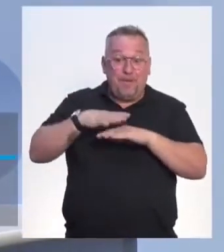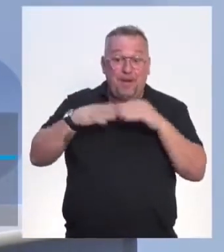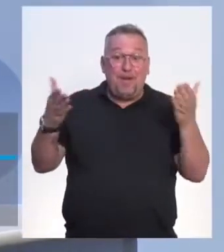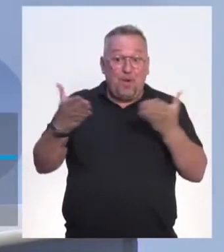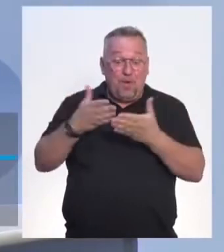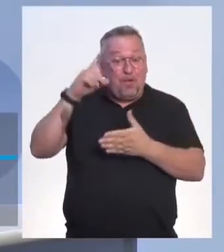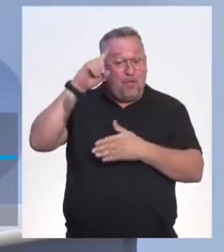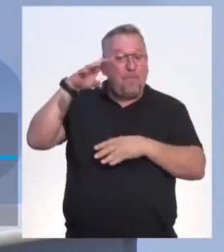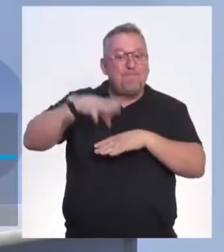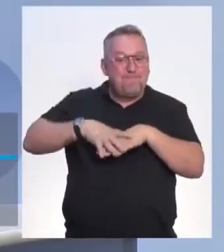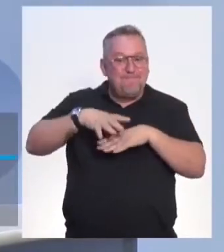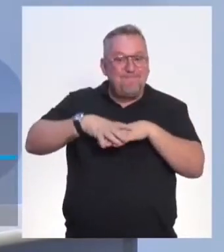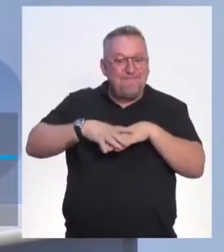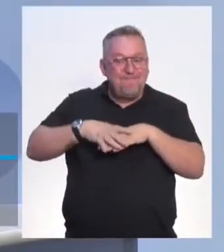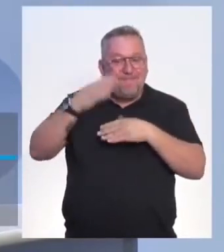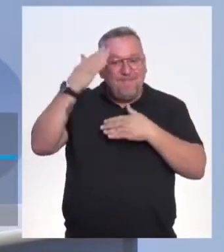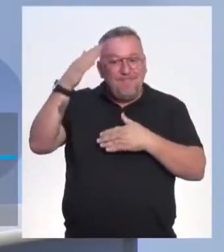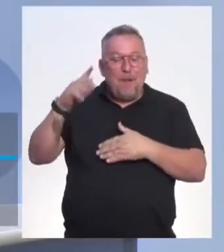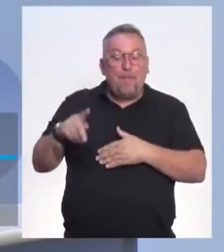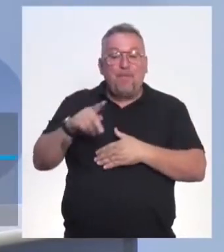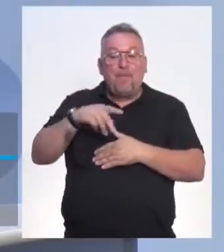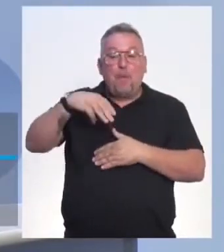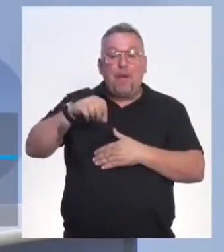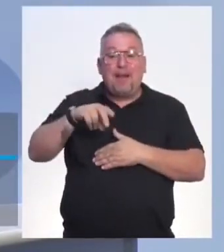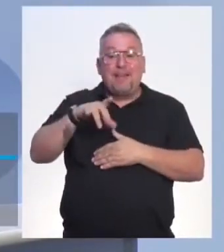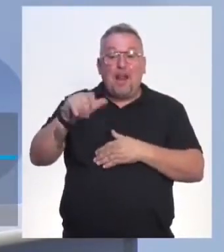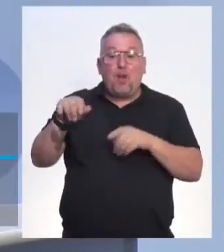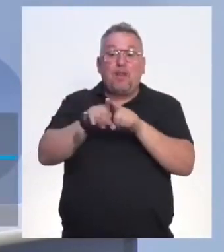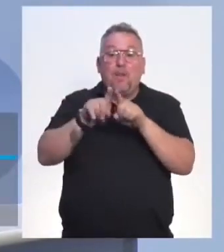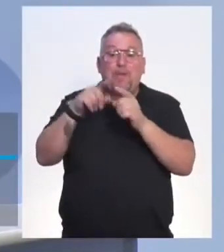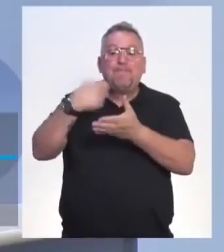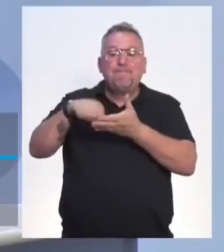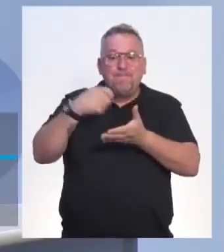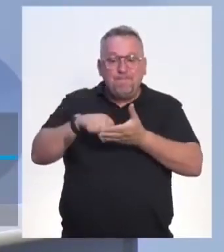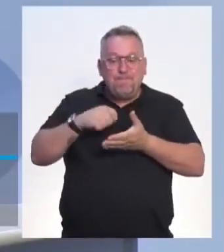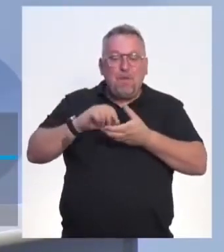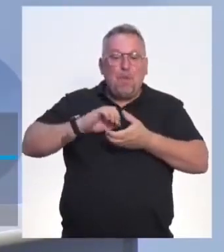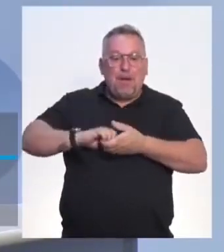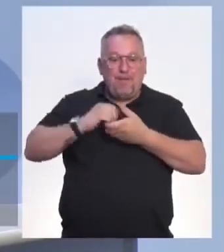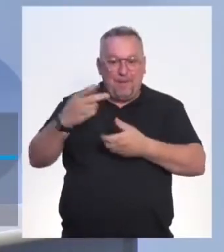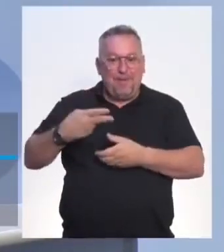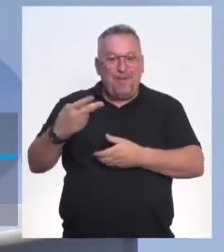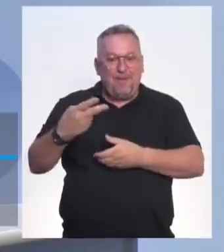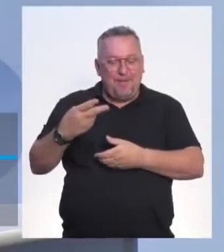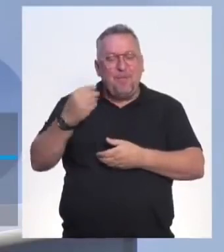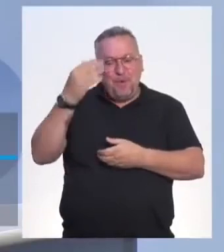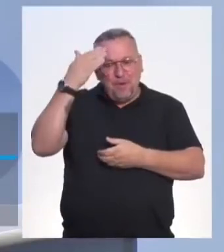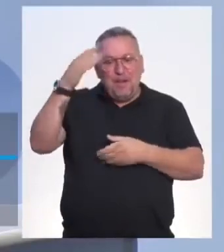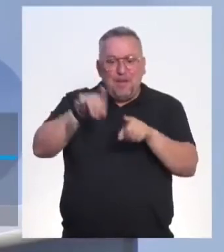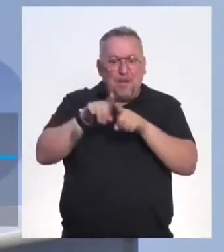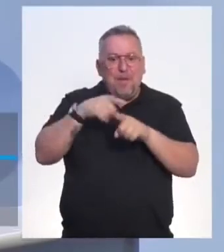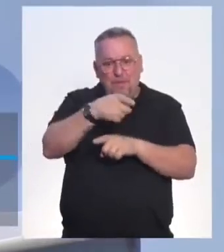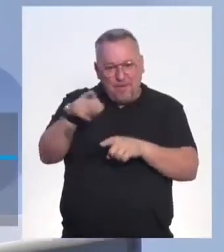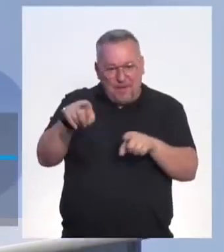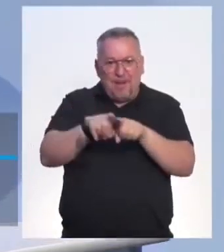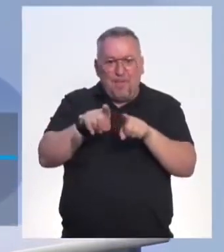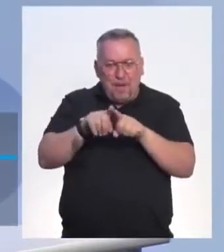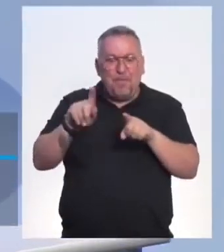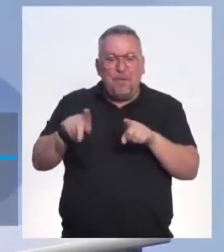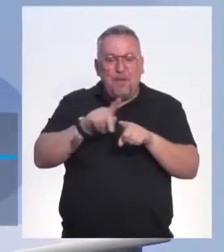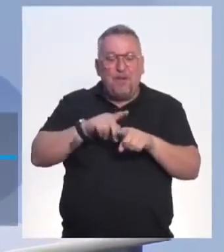do matemático, e agradecer ao professor Marcelo e outros professores que escreveram aqui. Parabéns para nós duas. Muito obrigada. E para vocês também, professores